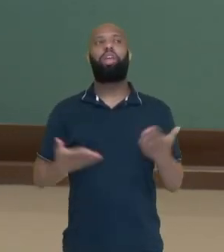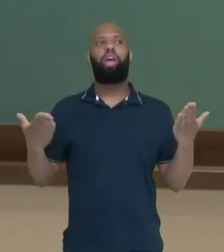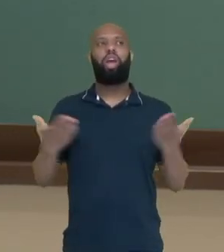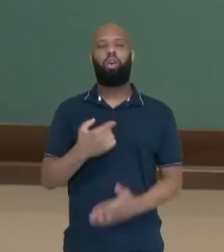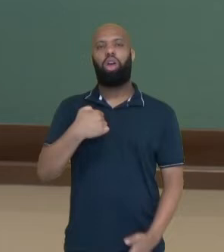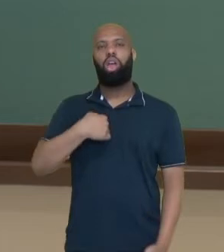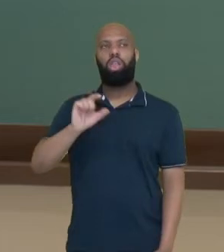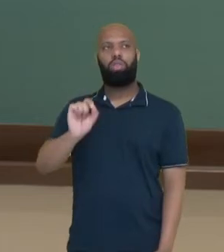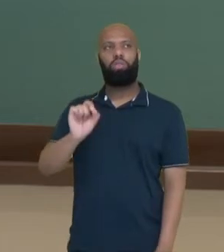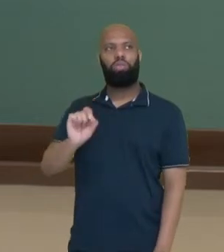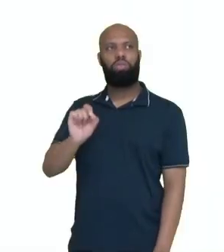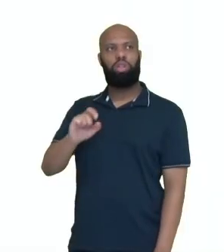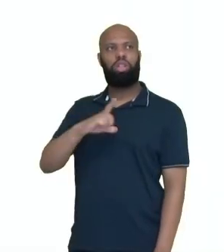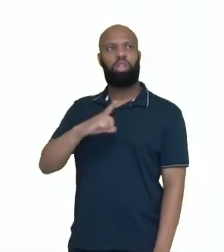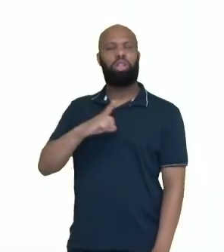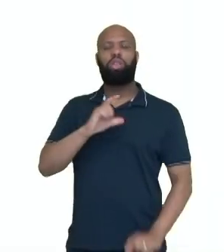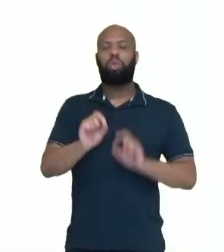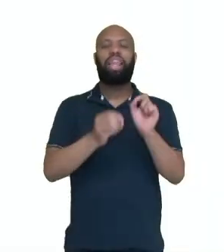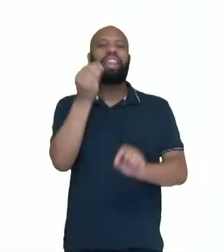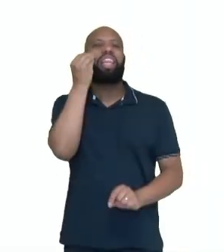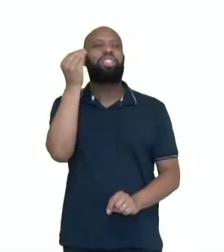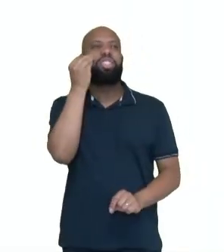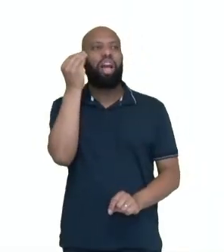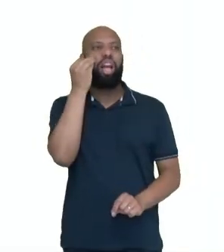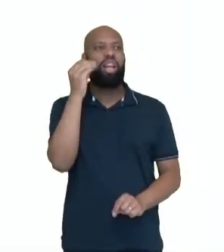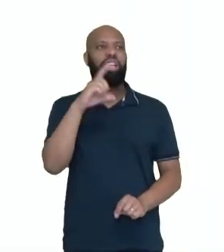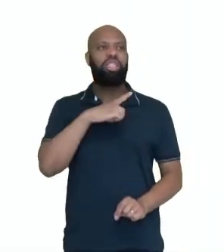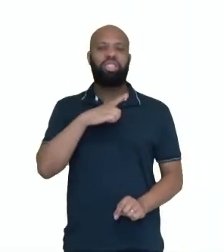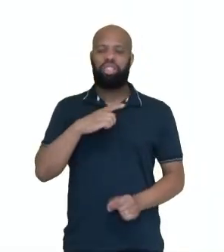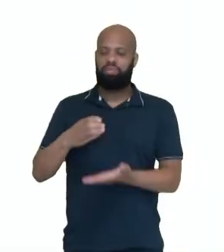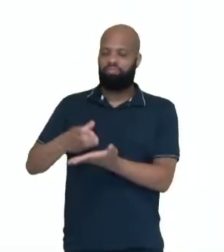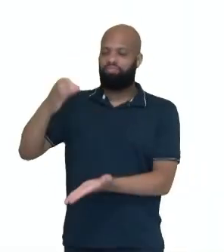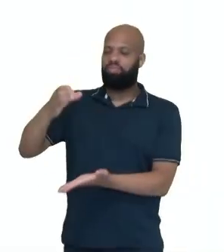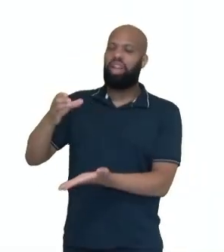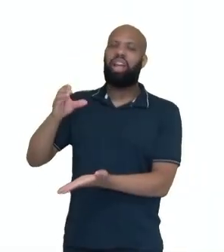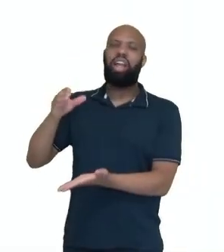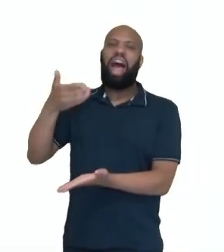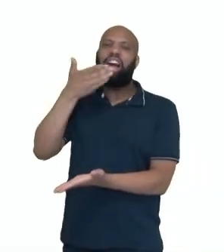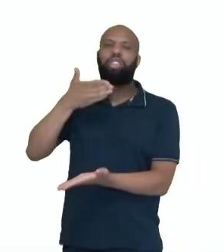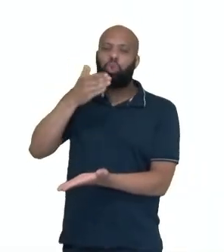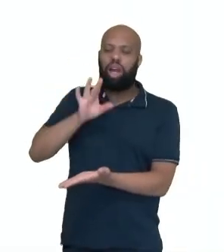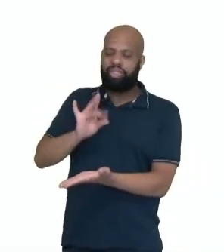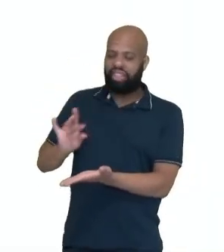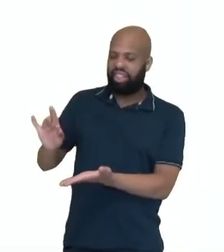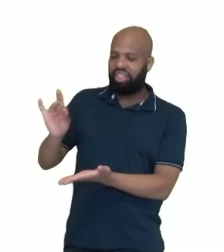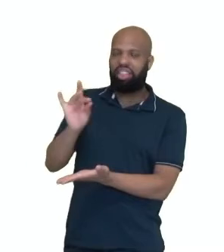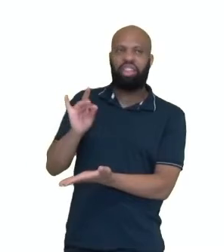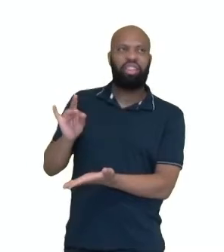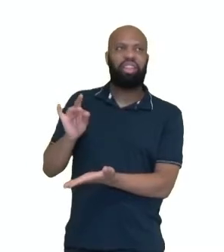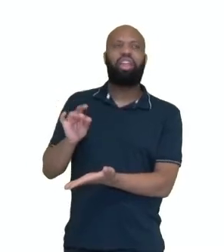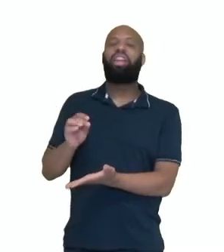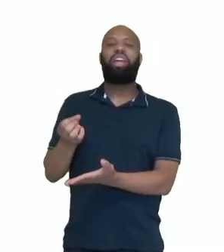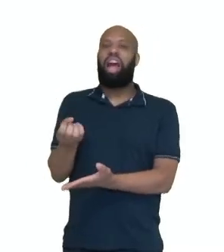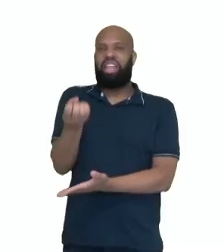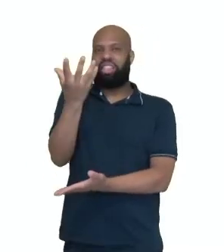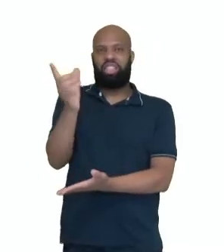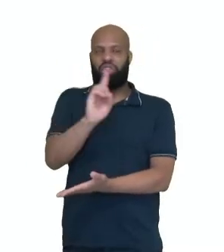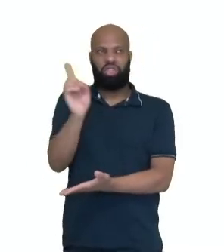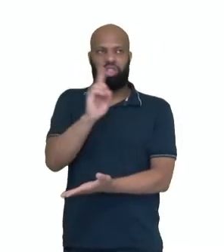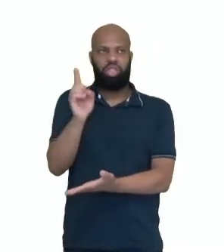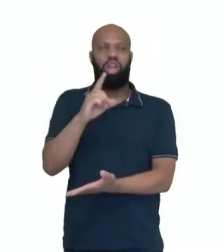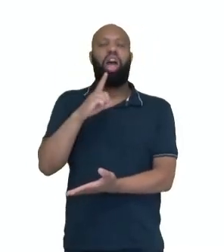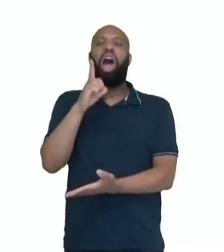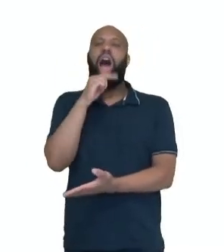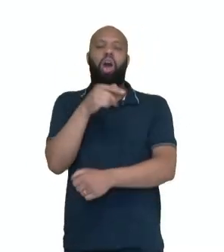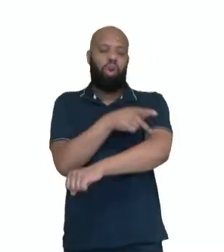Aqui a gente tem o teste de condutividade. Então, uma solução aquosa de açúcar, o açúcar é a água, a lâmpada não acende, a água pura, a